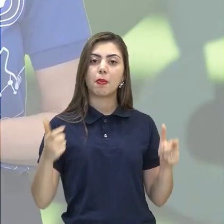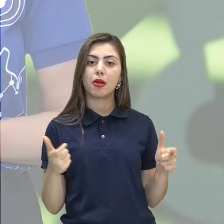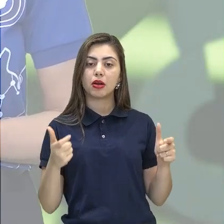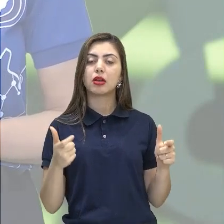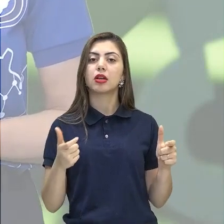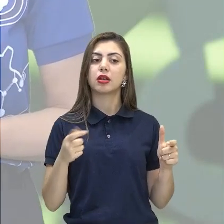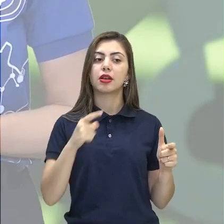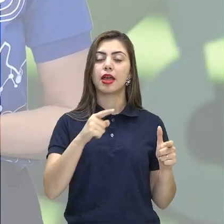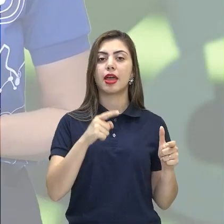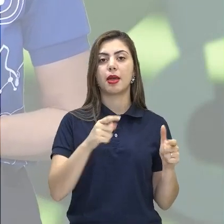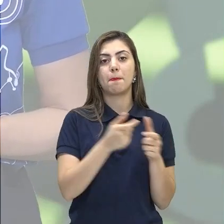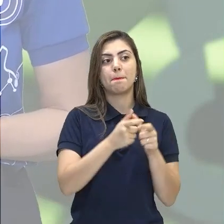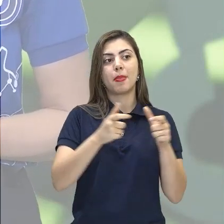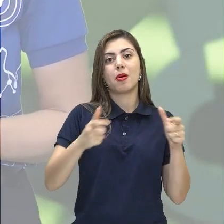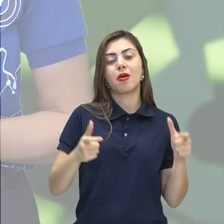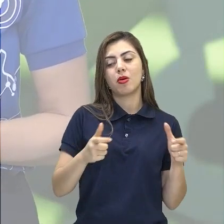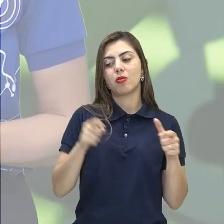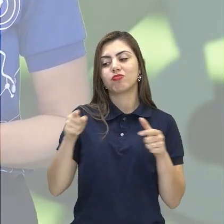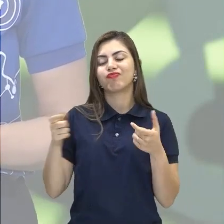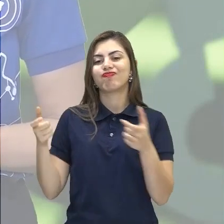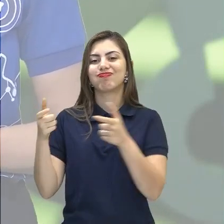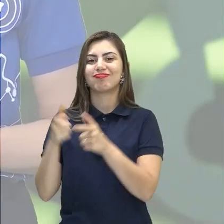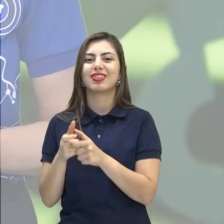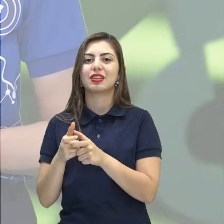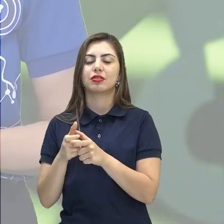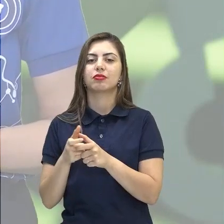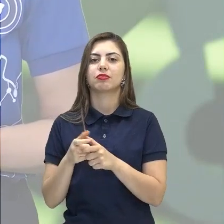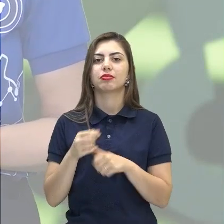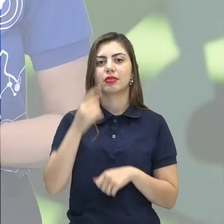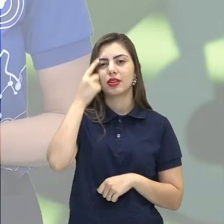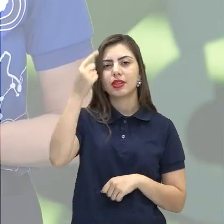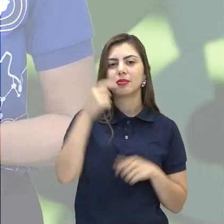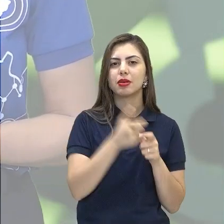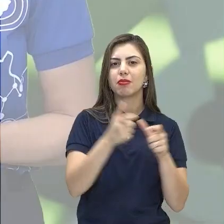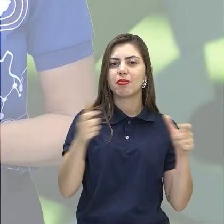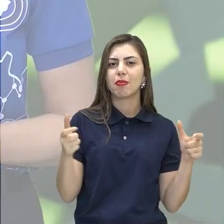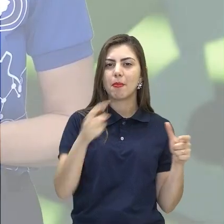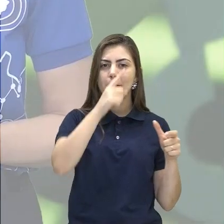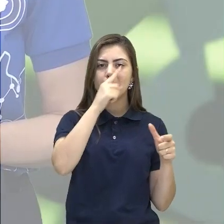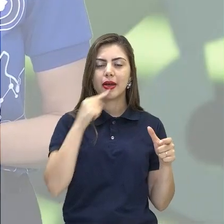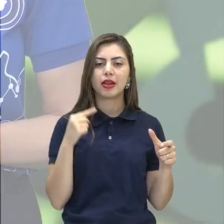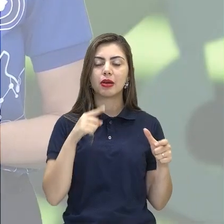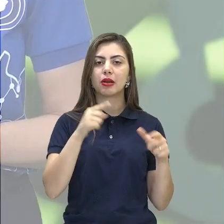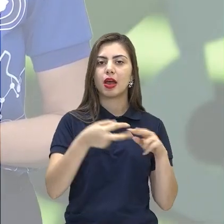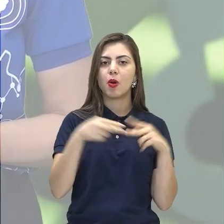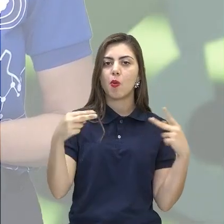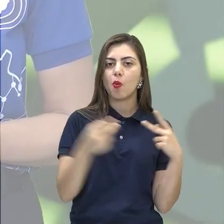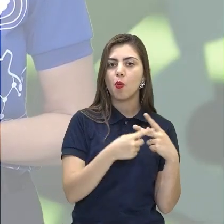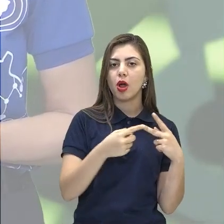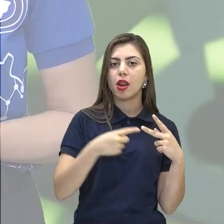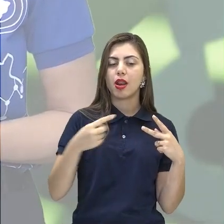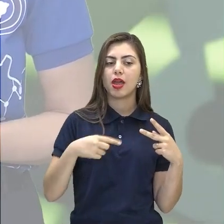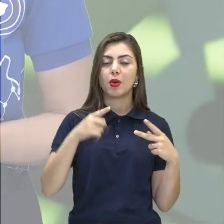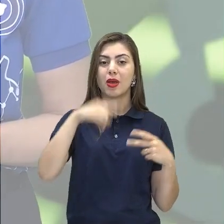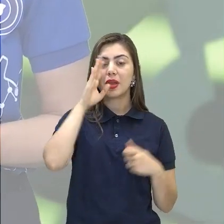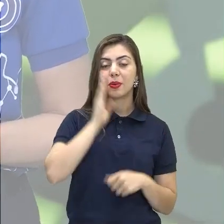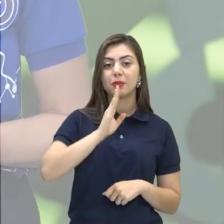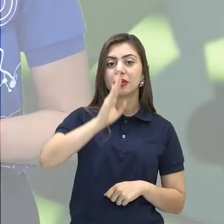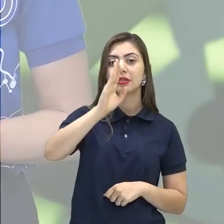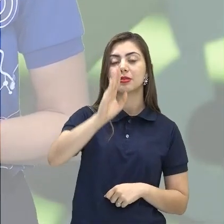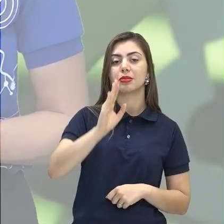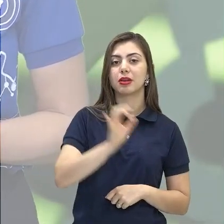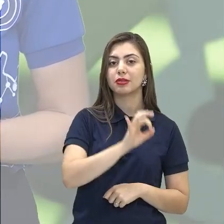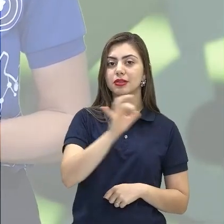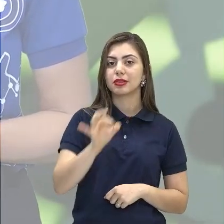alelo recessivo. No caso das ervilhas amarelas da geração F1, o alelo para a cor amarela era dominante e